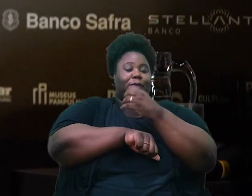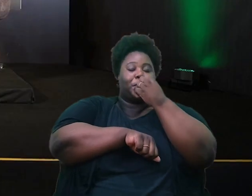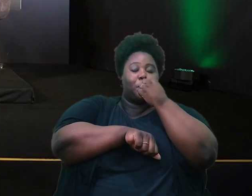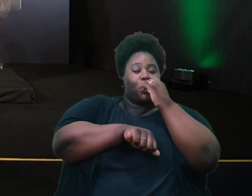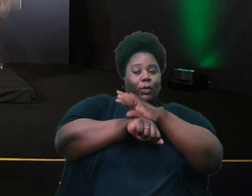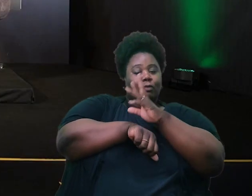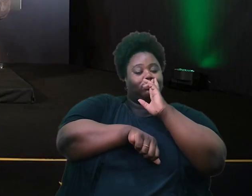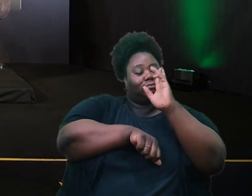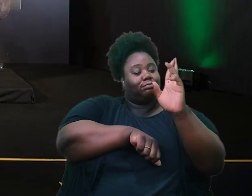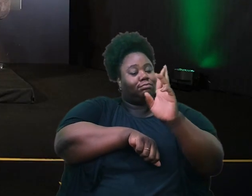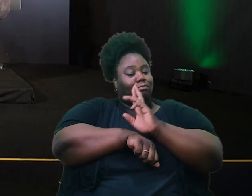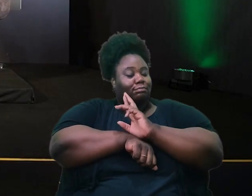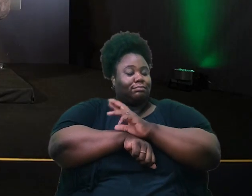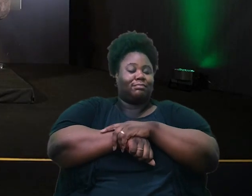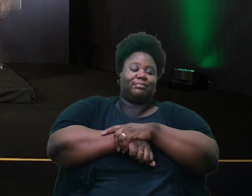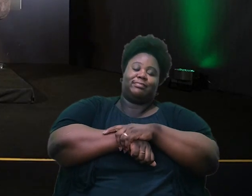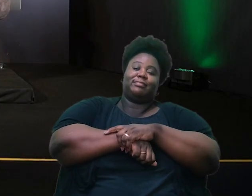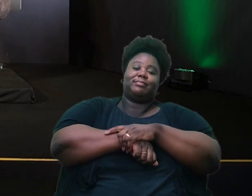Ai.